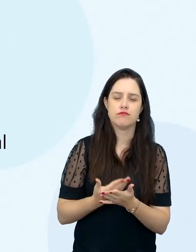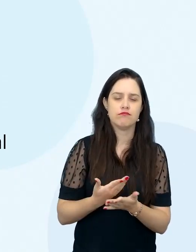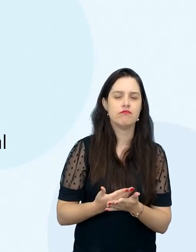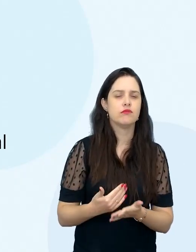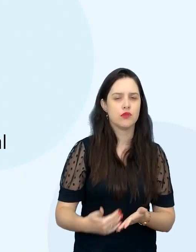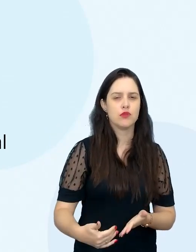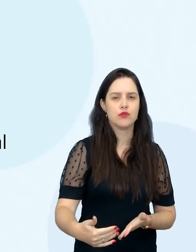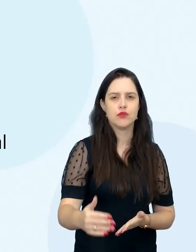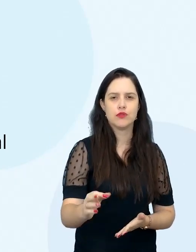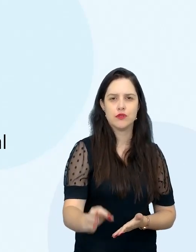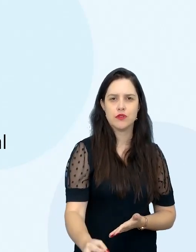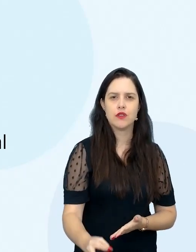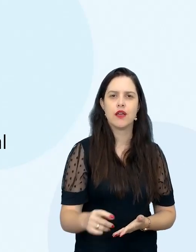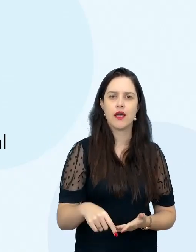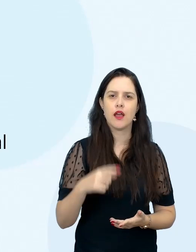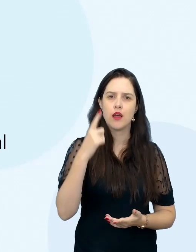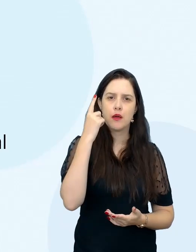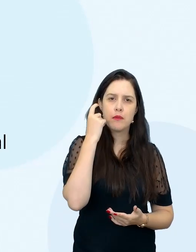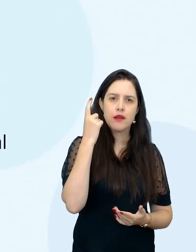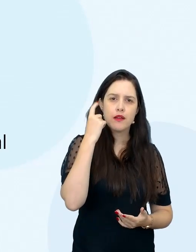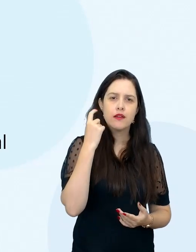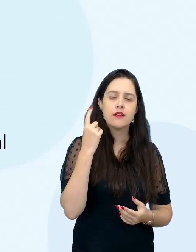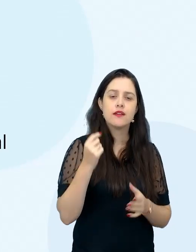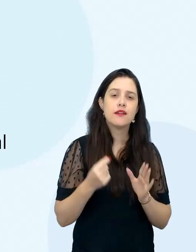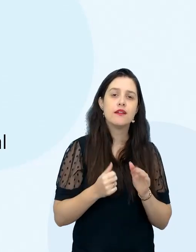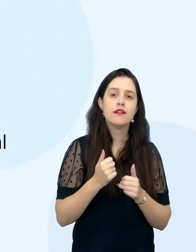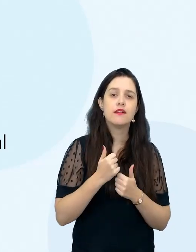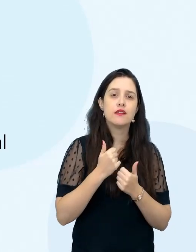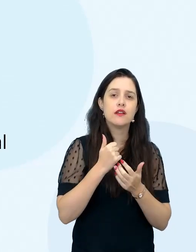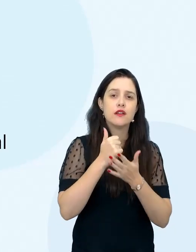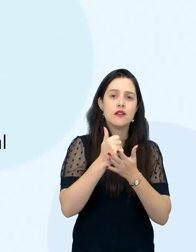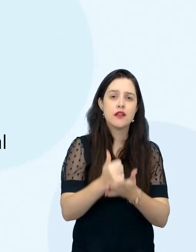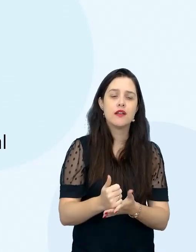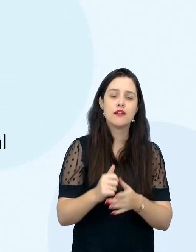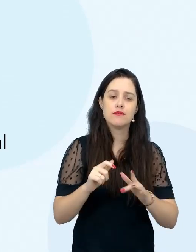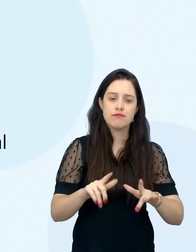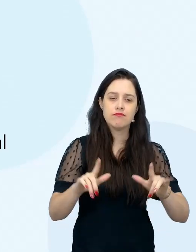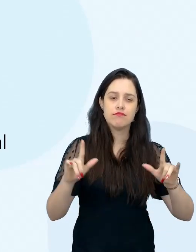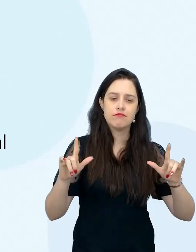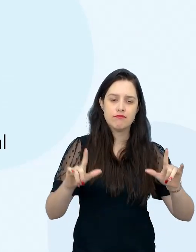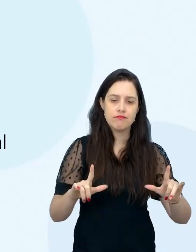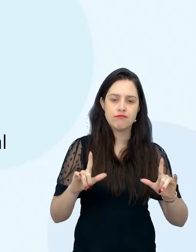é super interessante a gente trazer as imagens, né, para os estudantes e